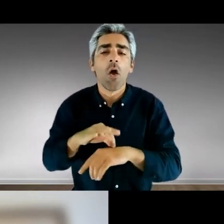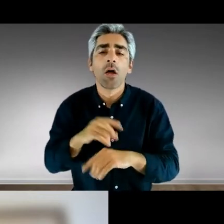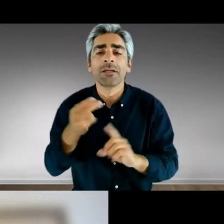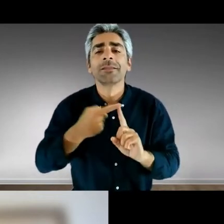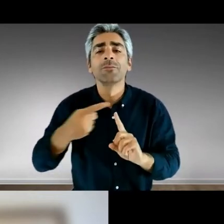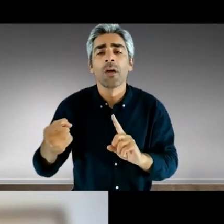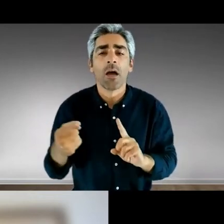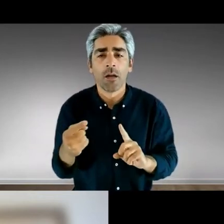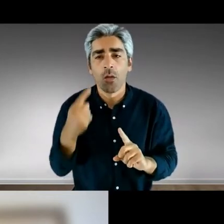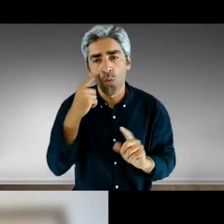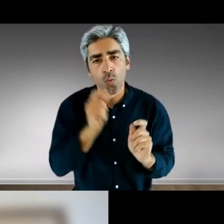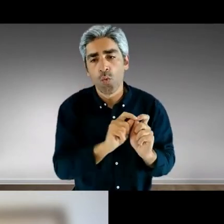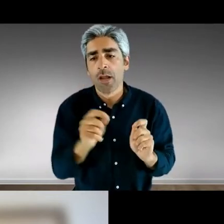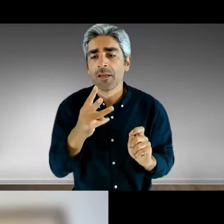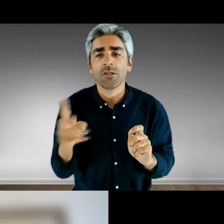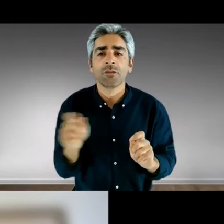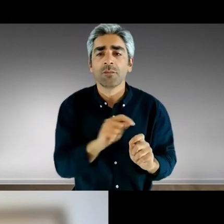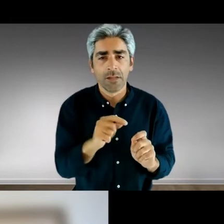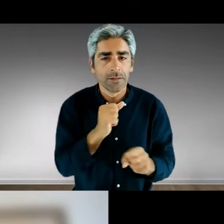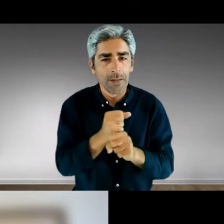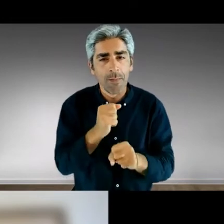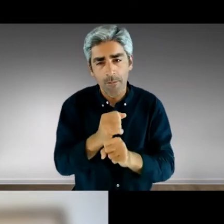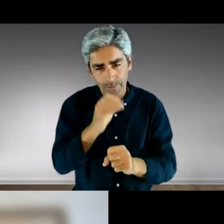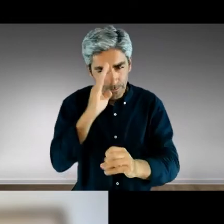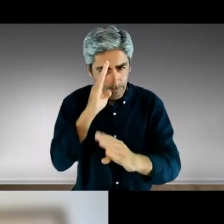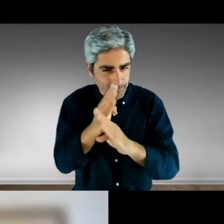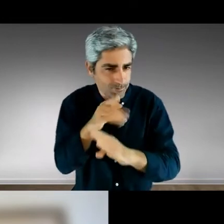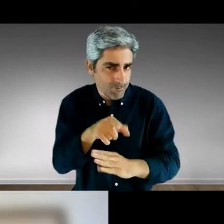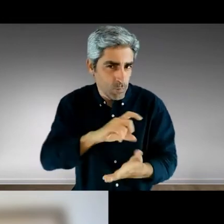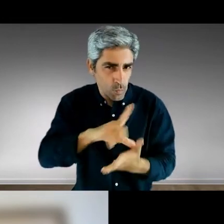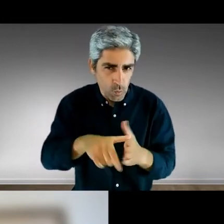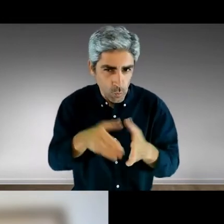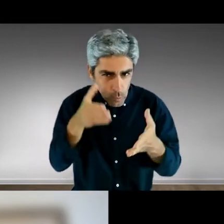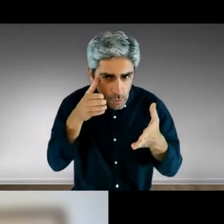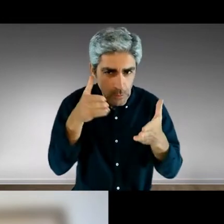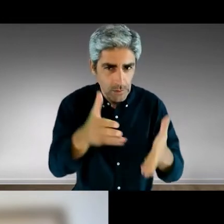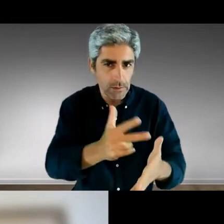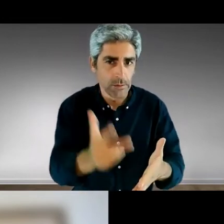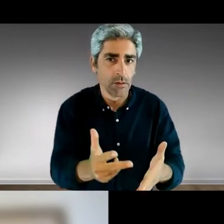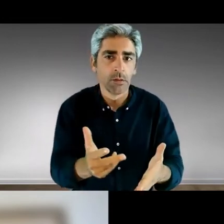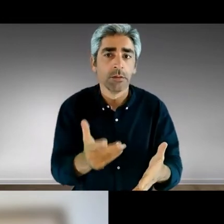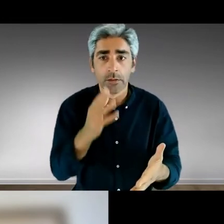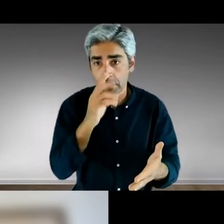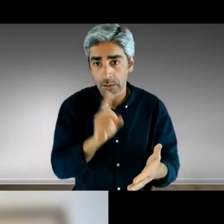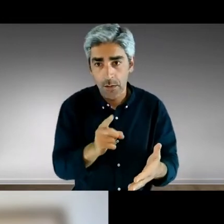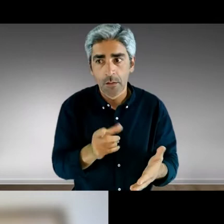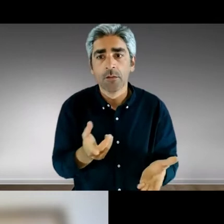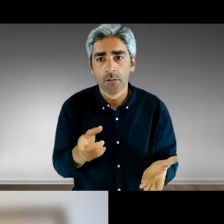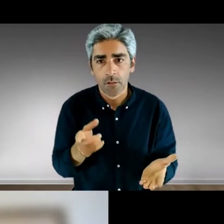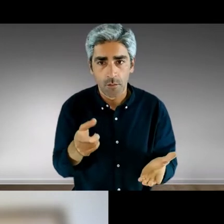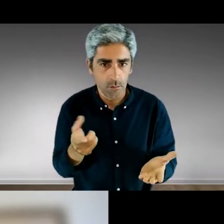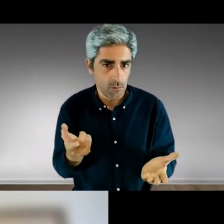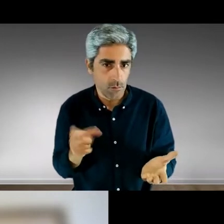ser durante 3 meses a trabalhar afincadamente neste projeto, as pessoas realmente, vou brincar, não é